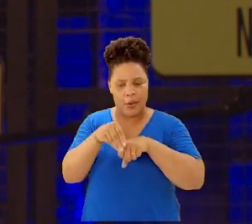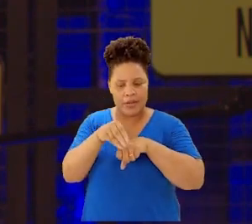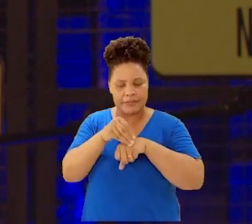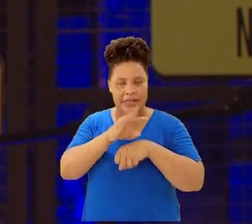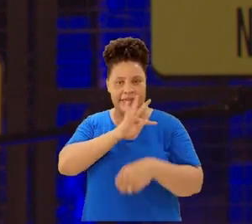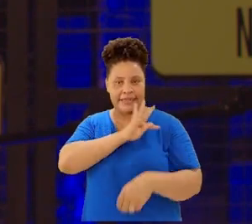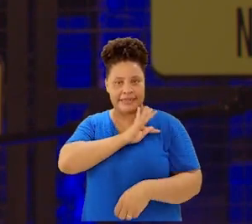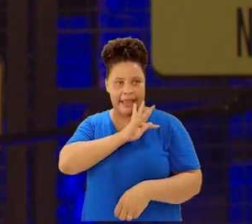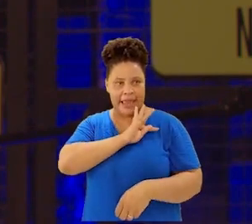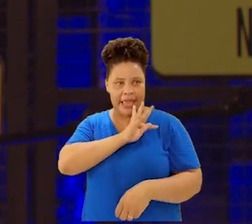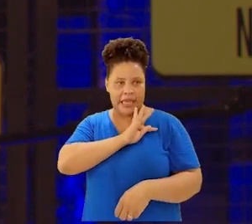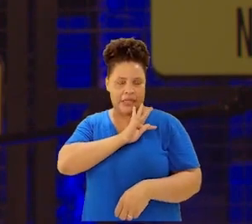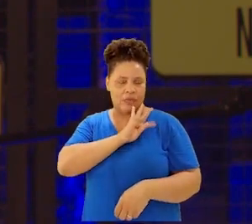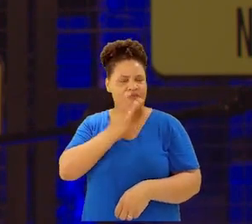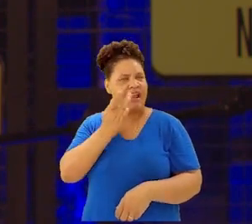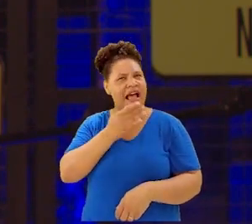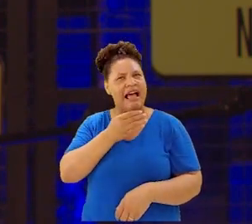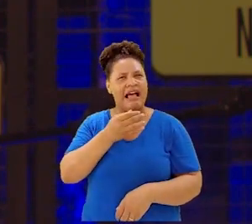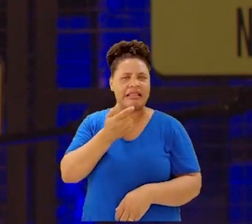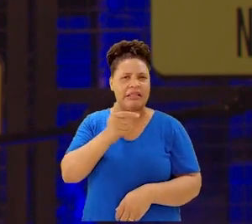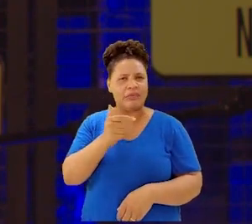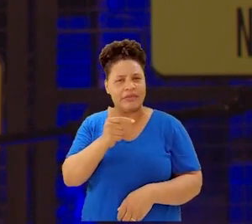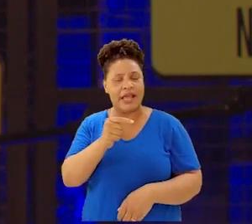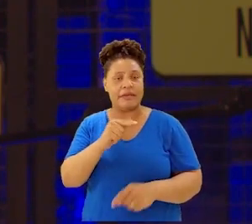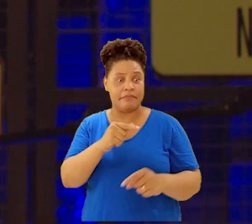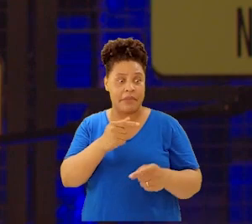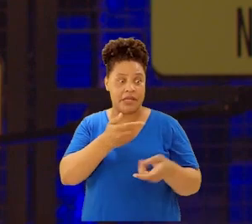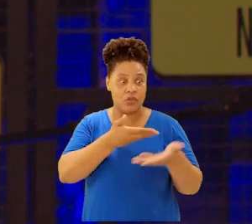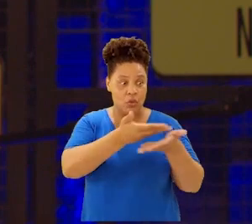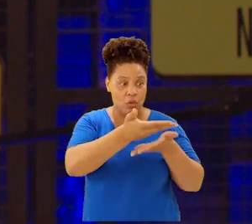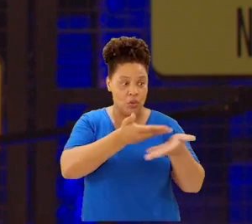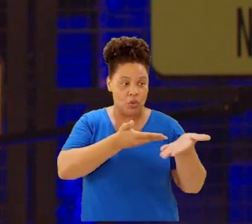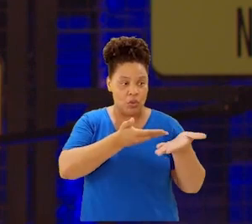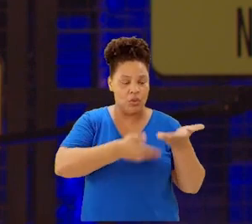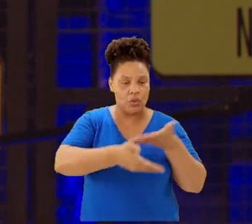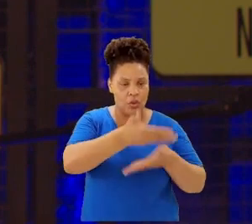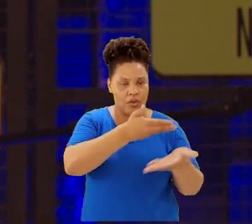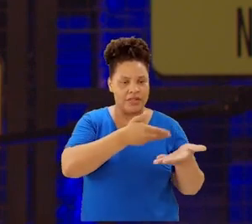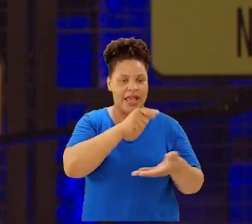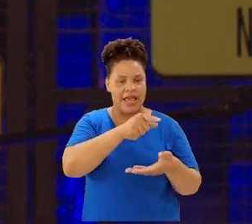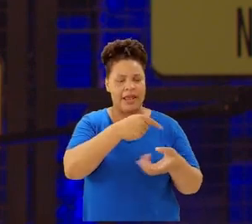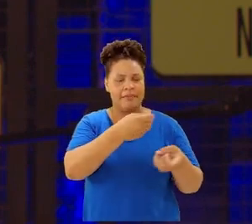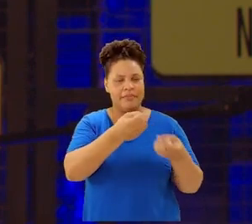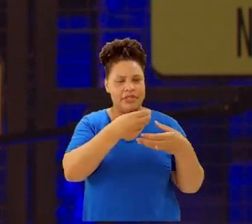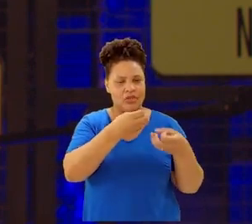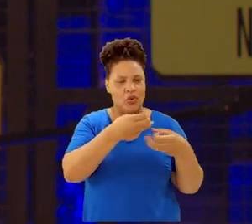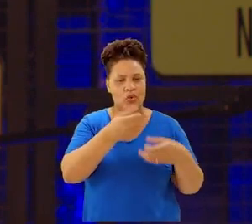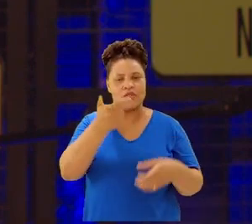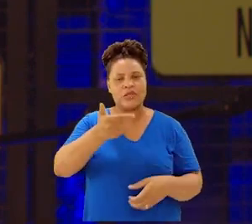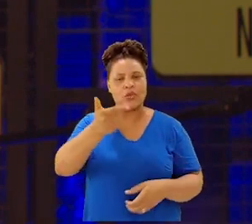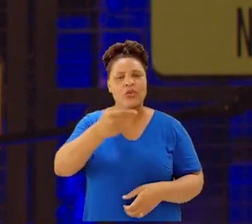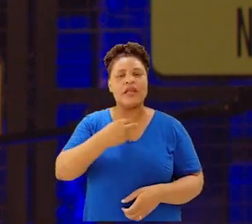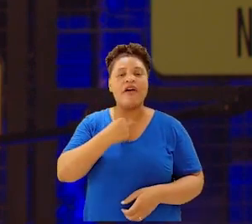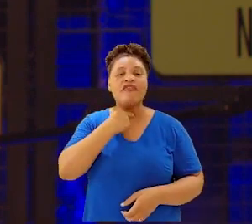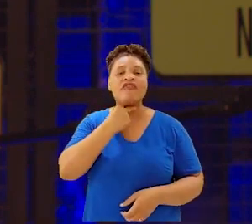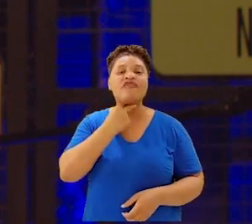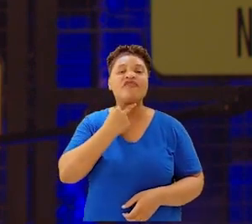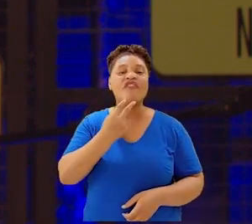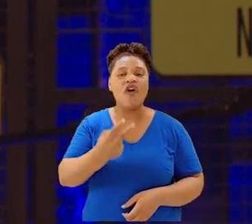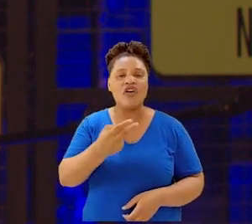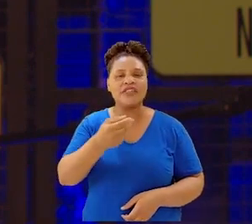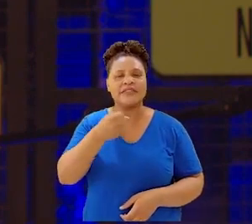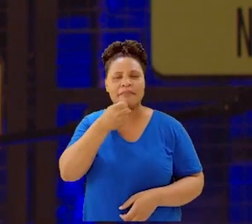se ensina, né? E aprende muito uma com a outra, assim. Foi com ela que eu aprendi a fazer segunda voz. Uhum. E aí quando você percebe o corpo do outro,